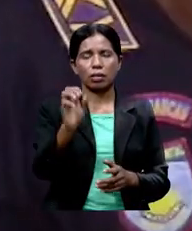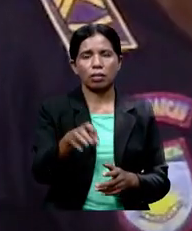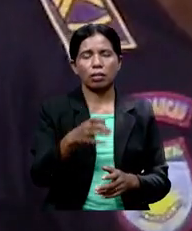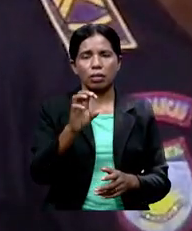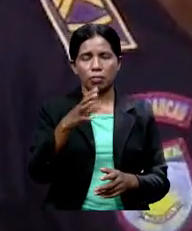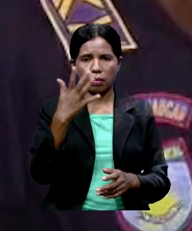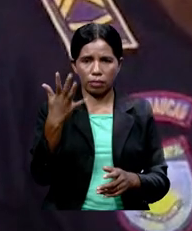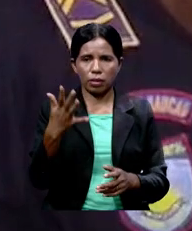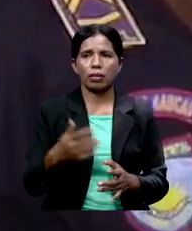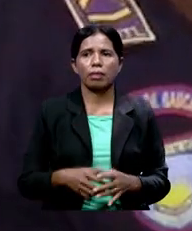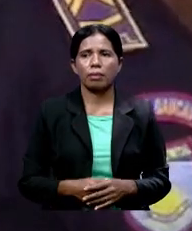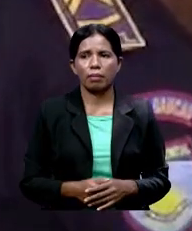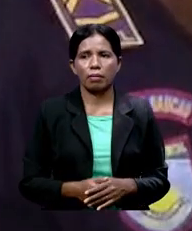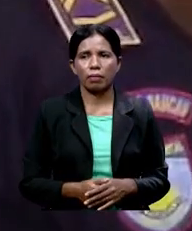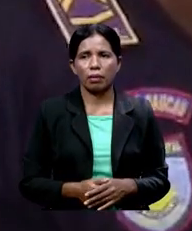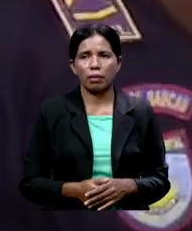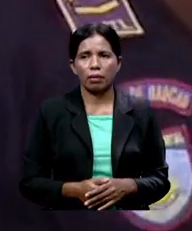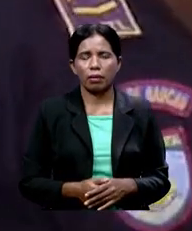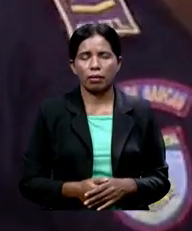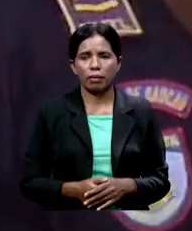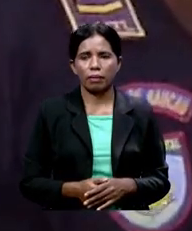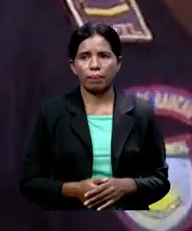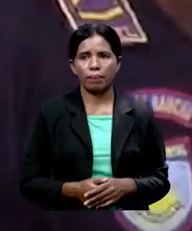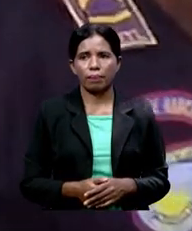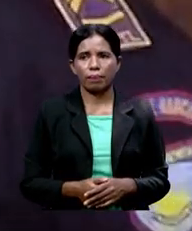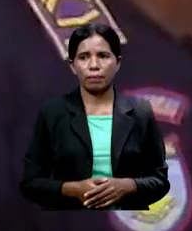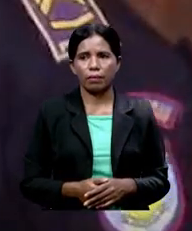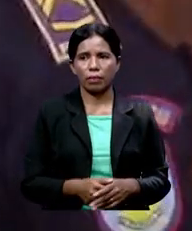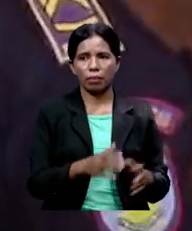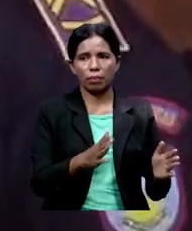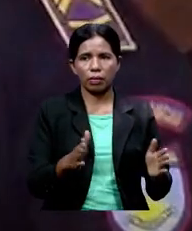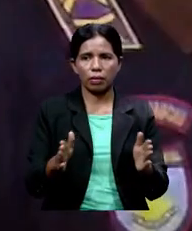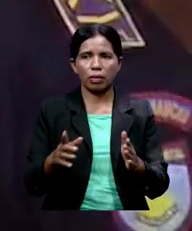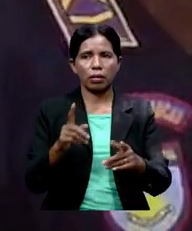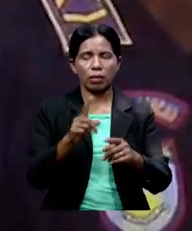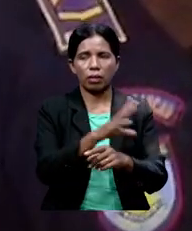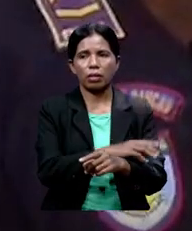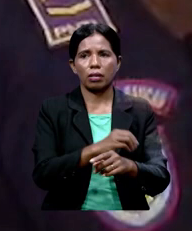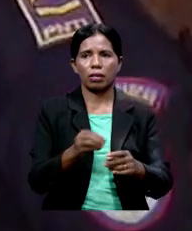atau bahasa ini tambah proses ini yang Ministerio Público